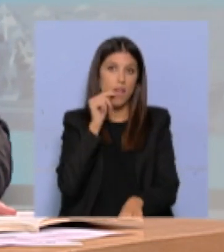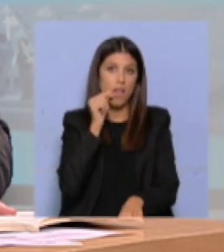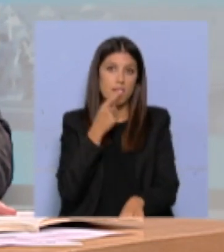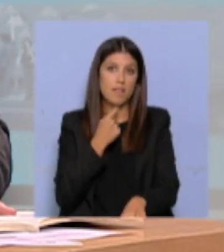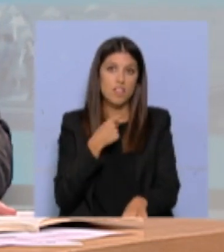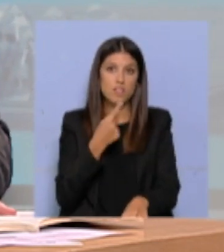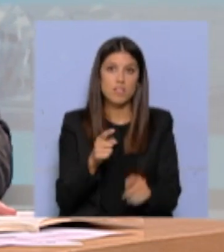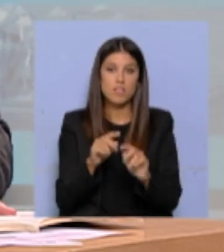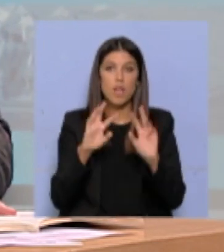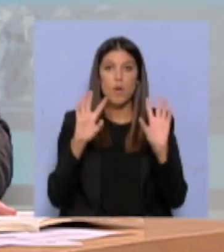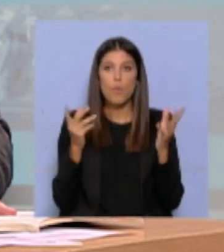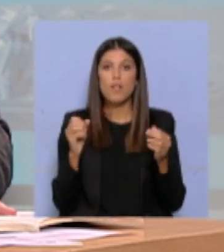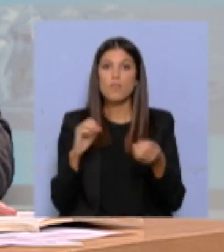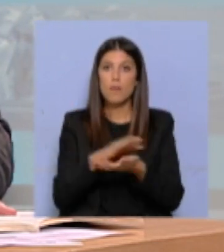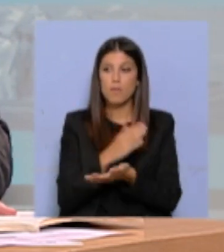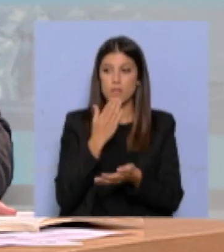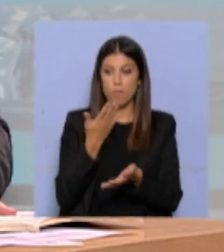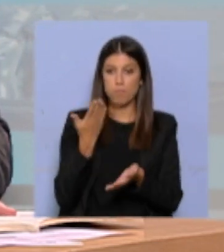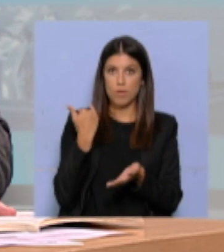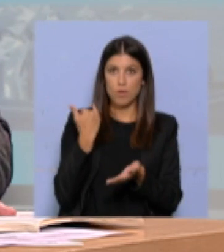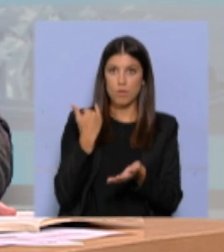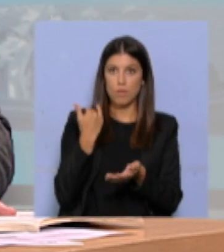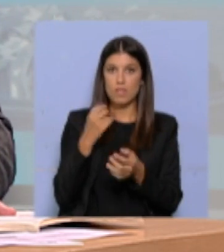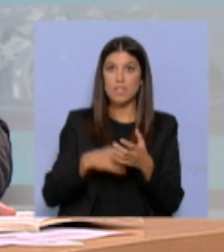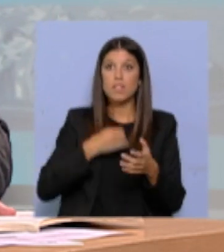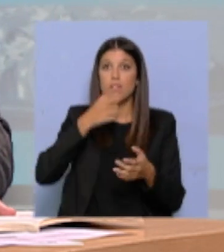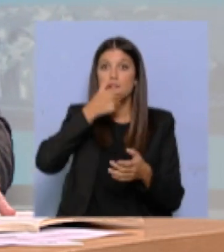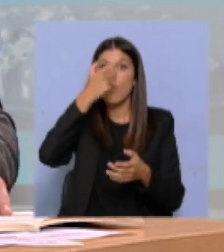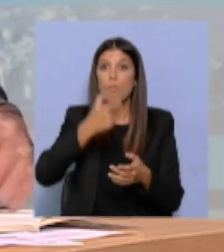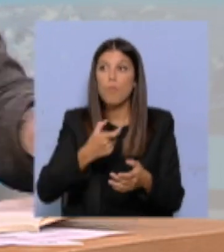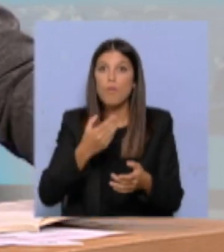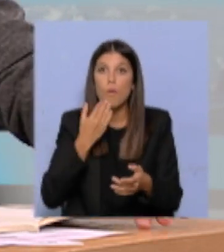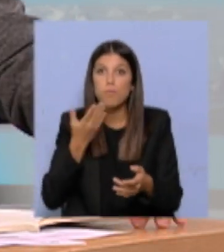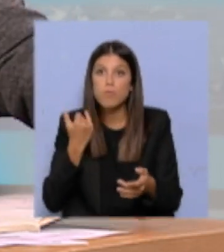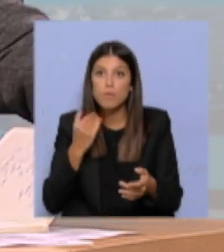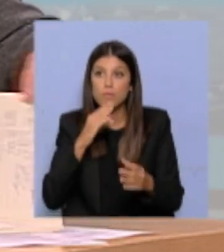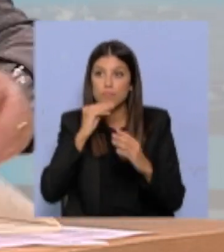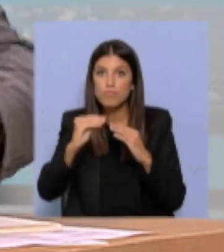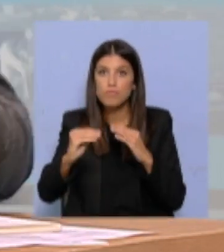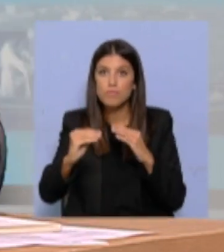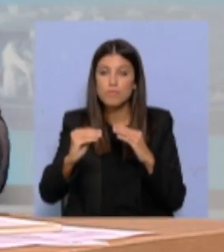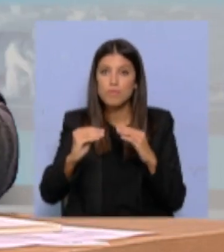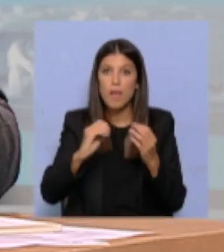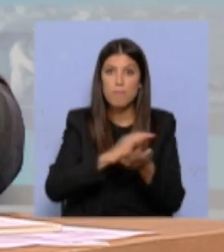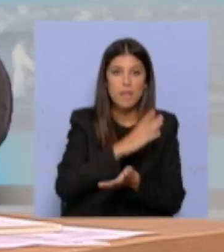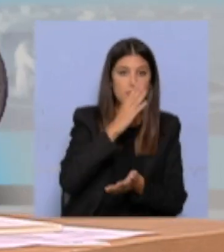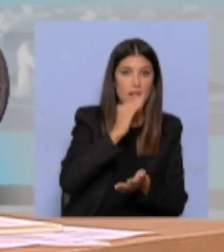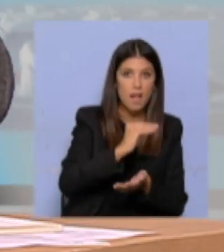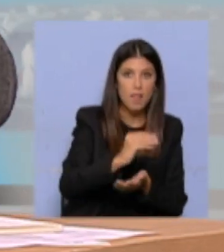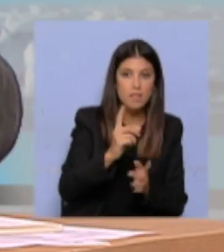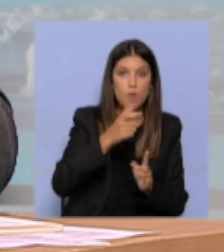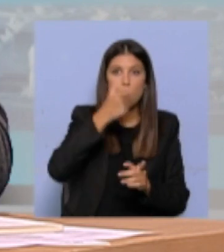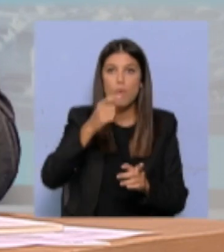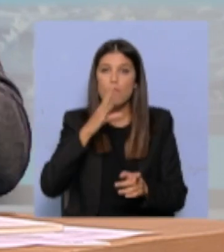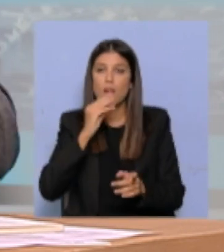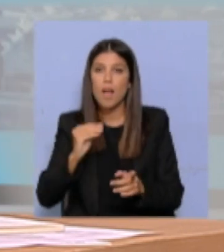a imprensa não fala, o povo é que não fala. Não se cala a imprensa, cala-se o povo. Não deixa de ser interessante, já no século